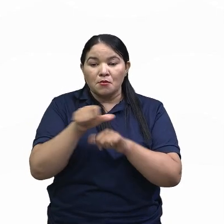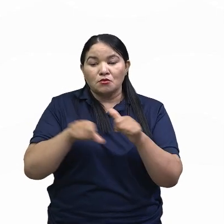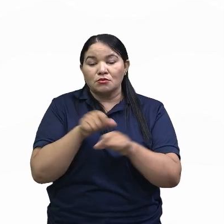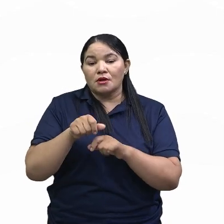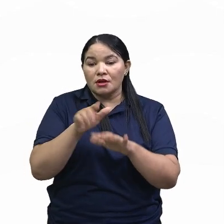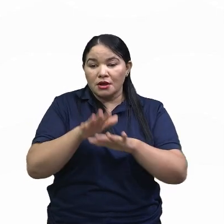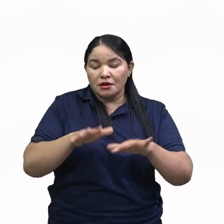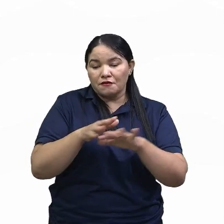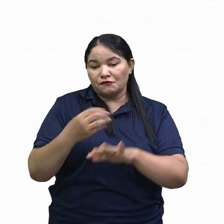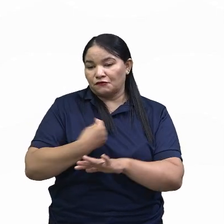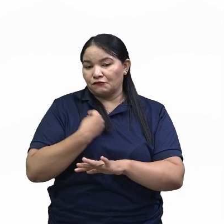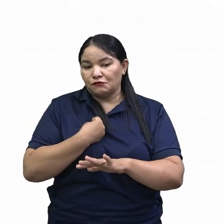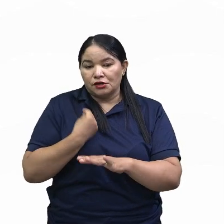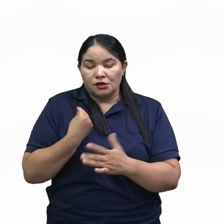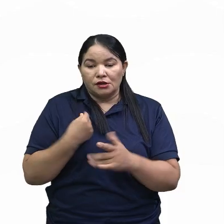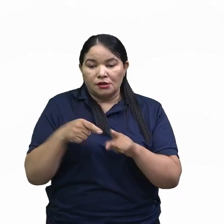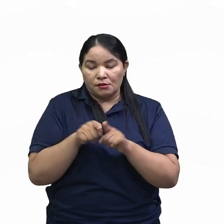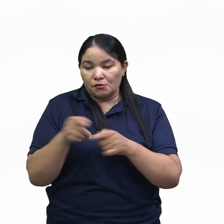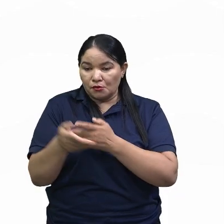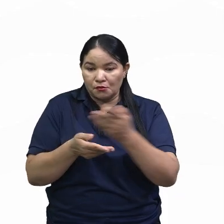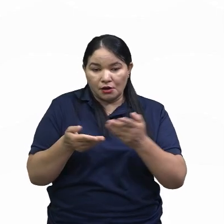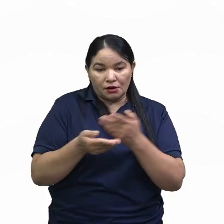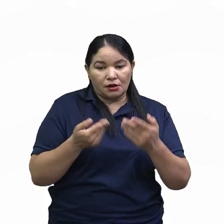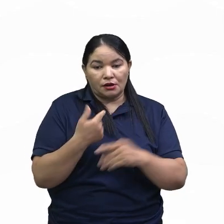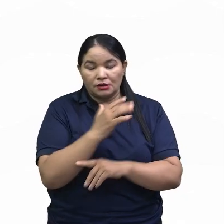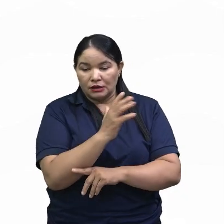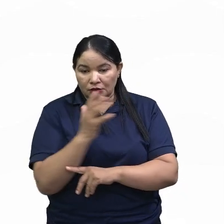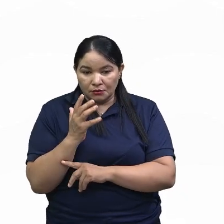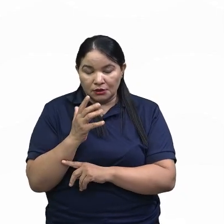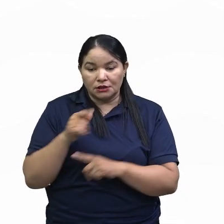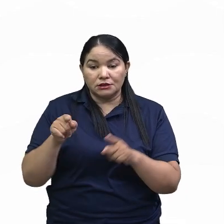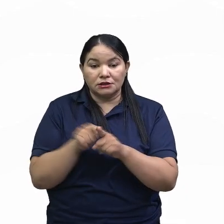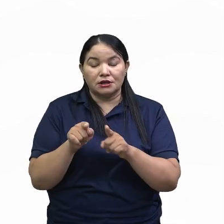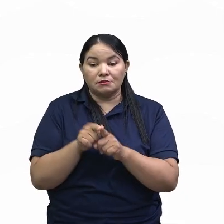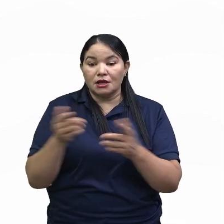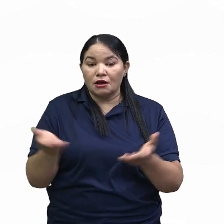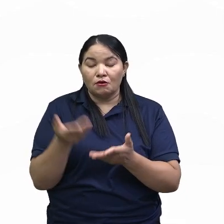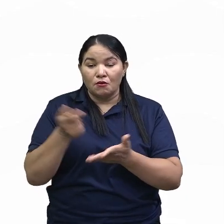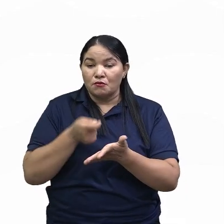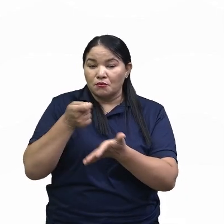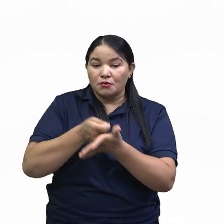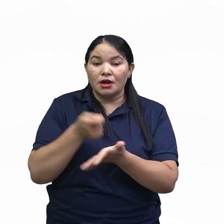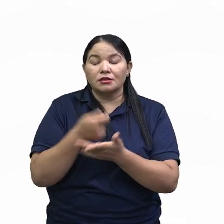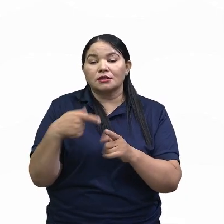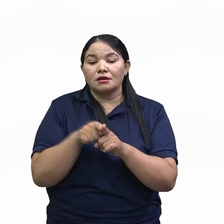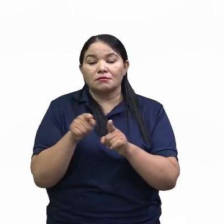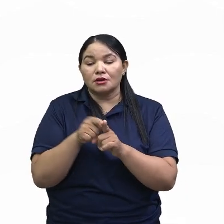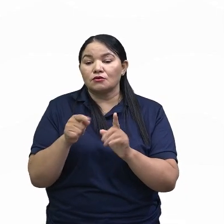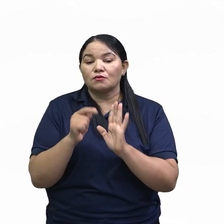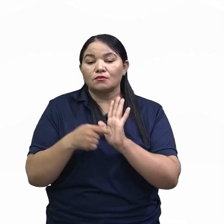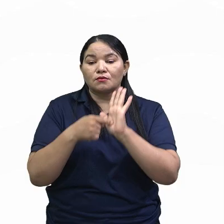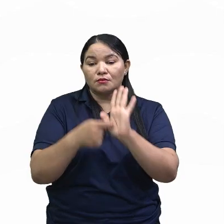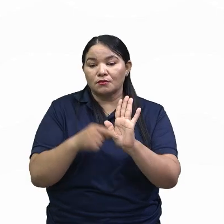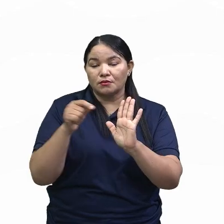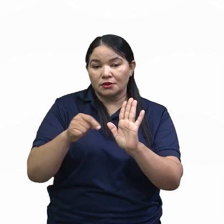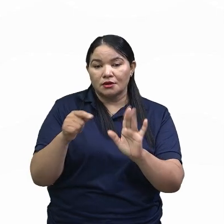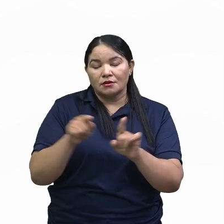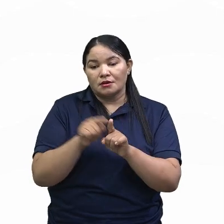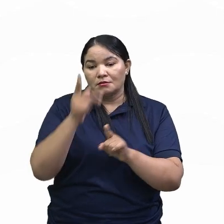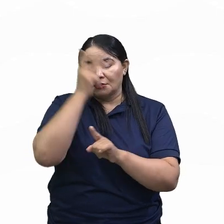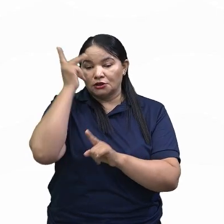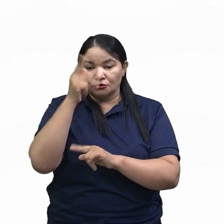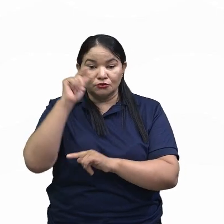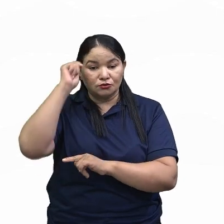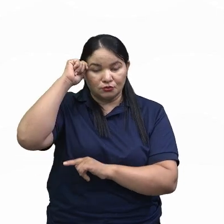se lida, se convive com a natureza e vai trazer também a presença africana.